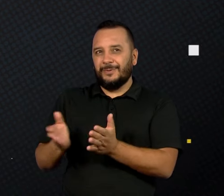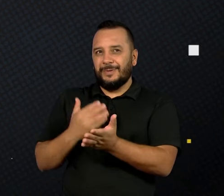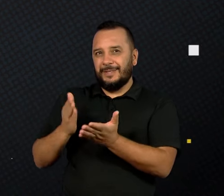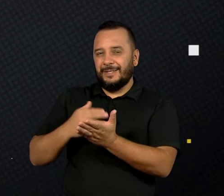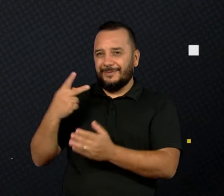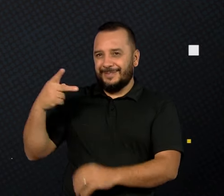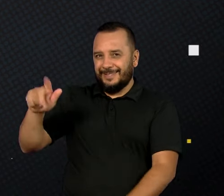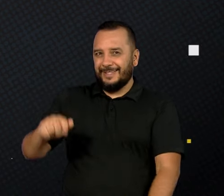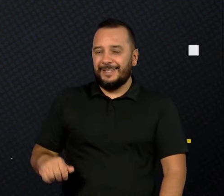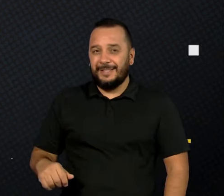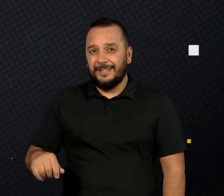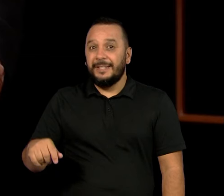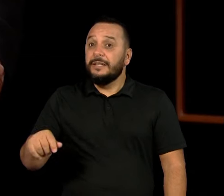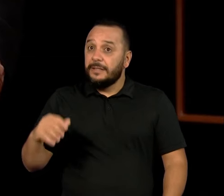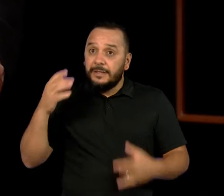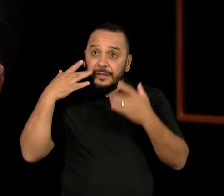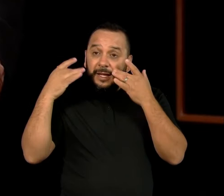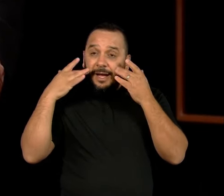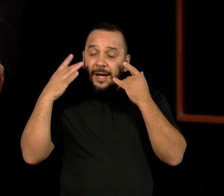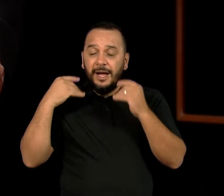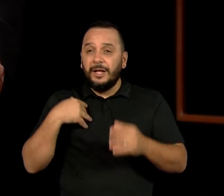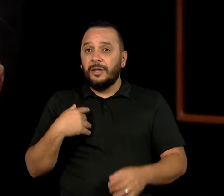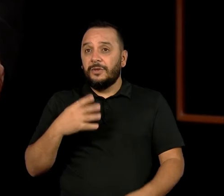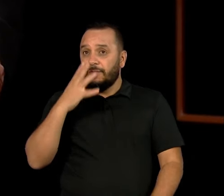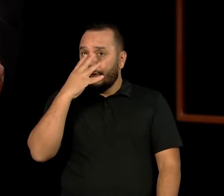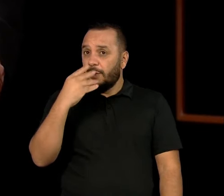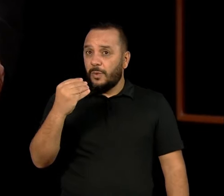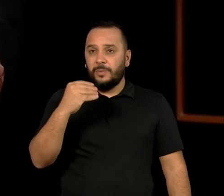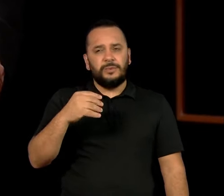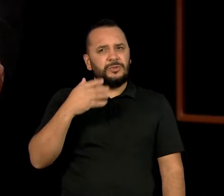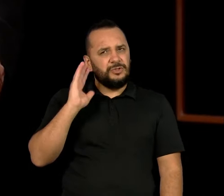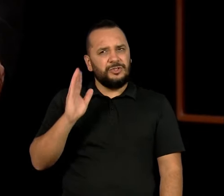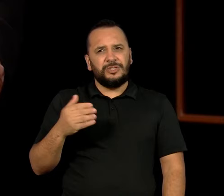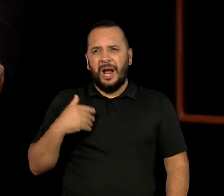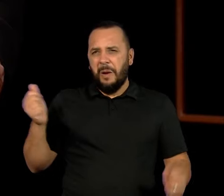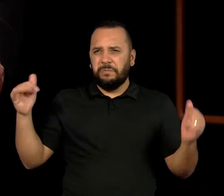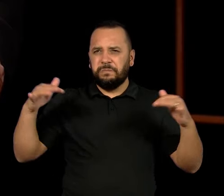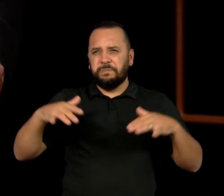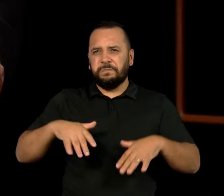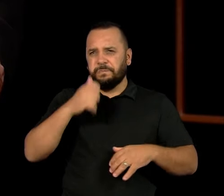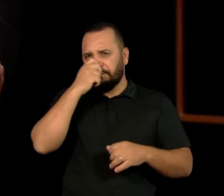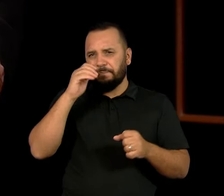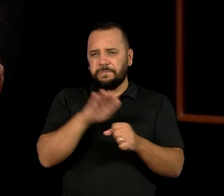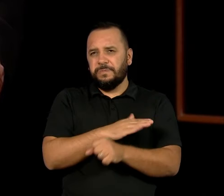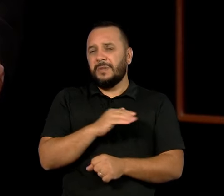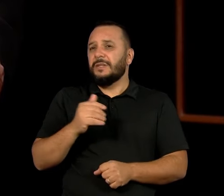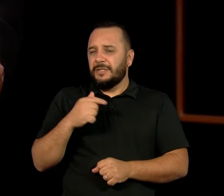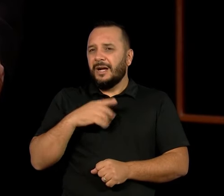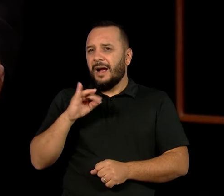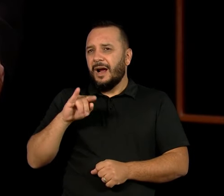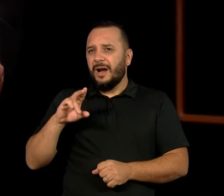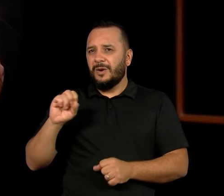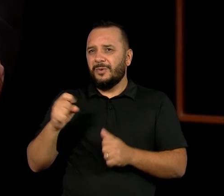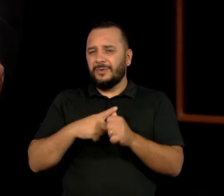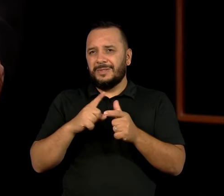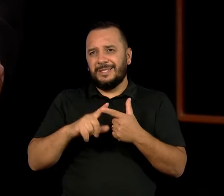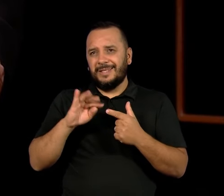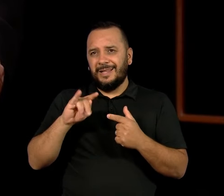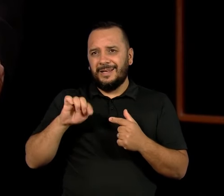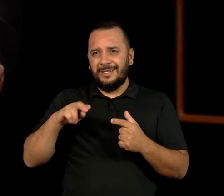nós lotávamos o Teatro Vila Lobos. Carlos Vereza, Italanandi, que desde então se tornou uma grande amiga minha também,